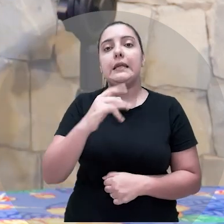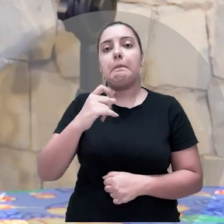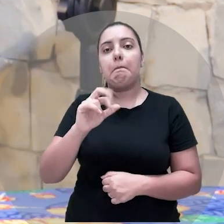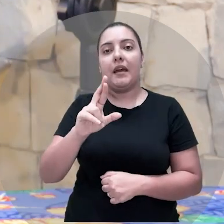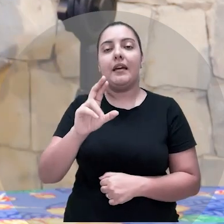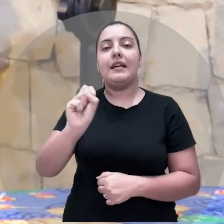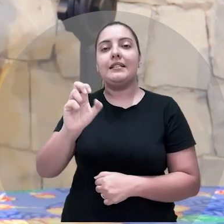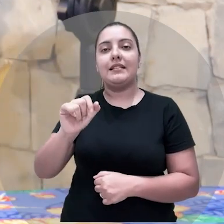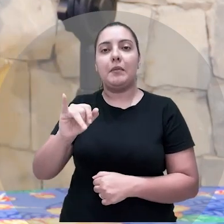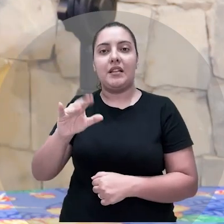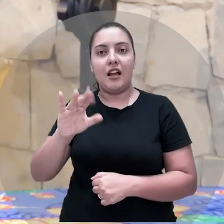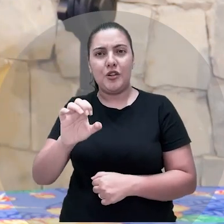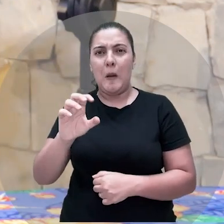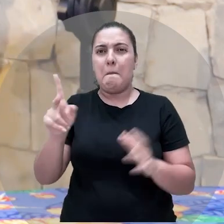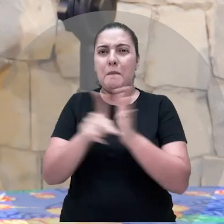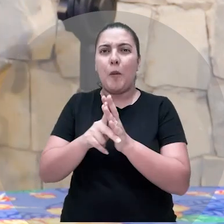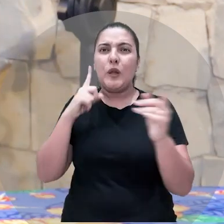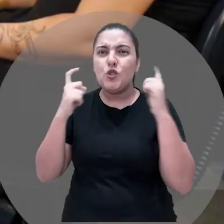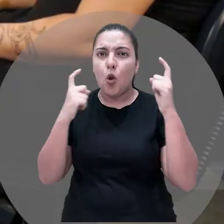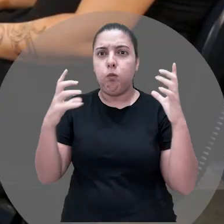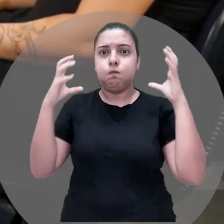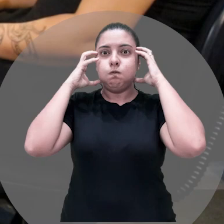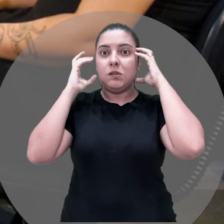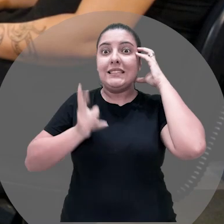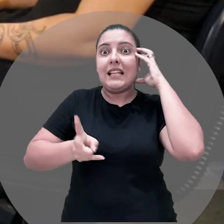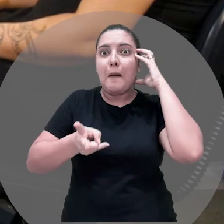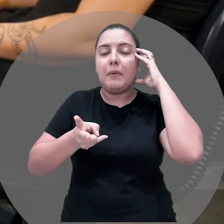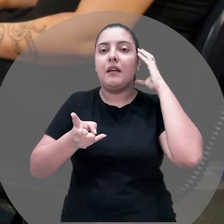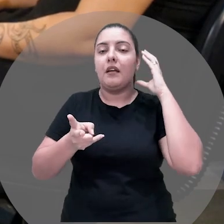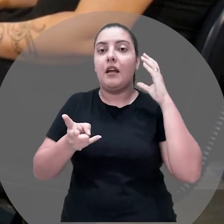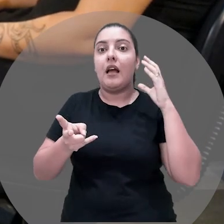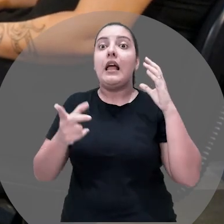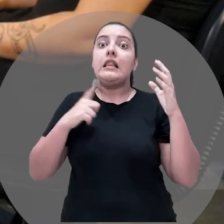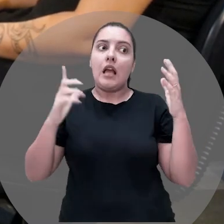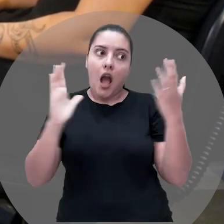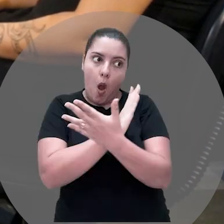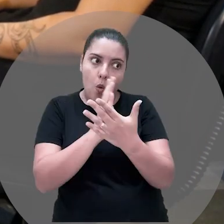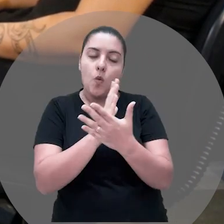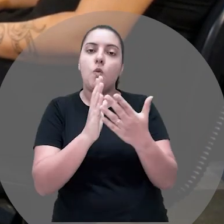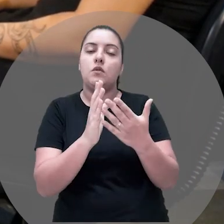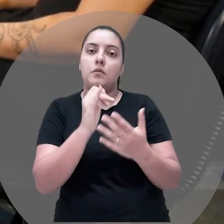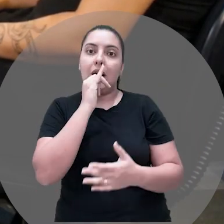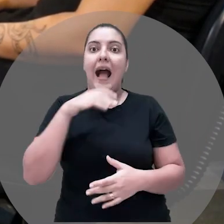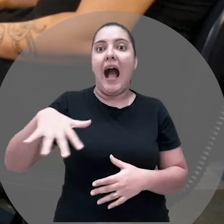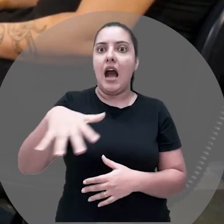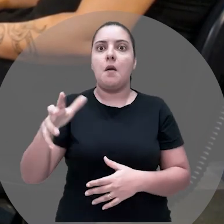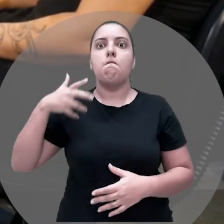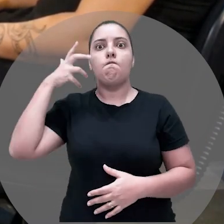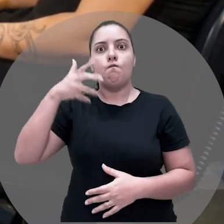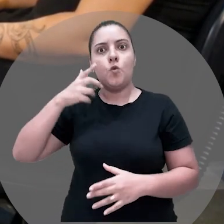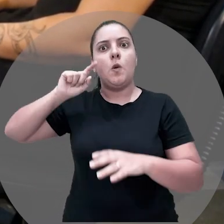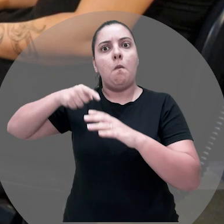da hipersensibilidade auditiva só aquele que não suporta ouvir barulho né mas a gente também tem autistas que tem habilidades por exemplo